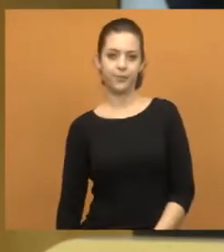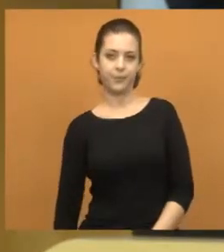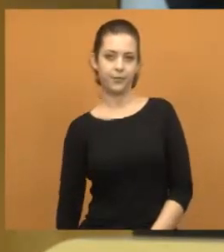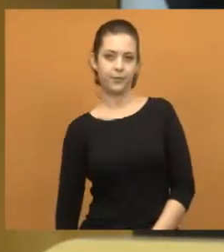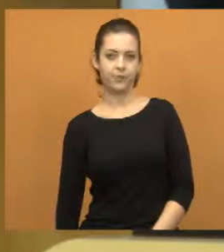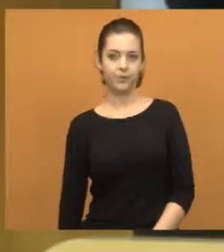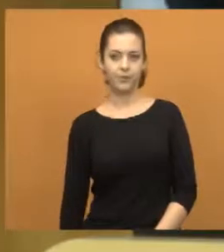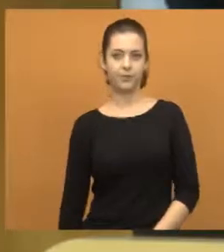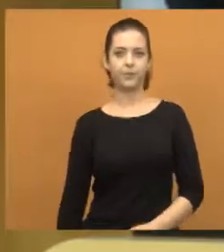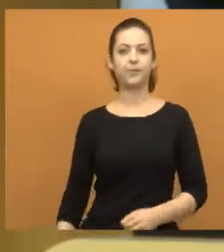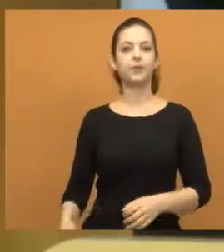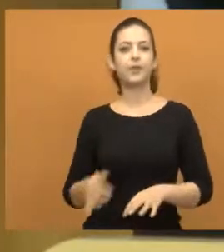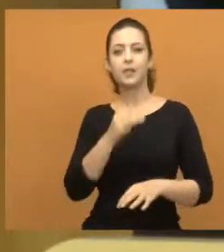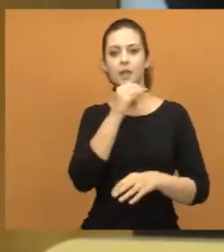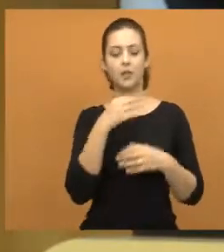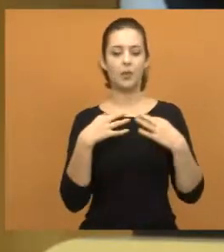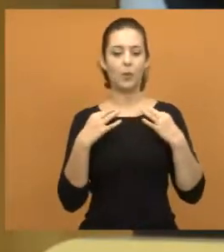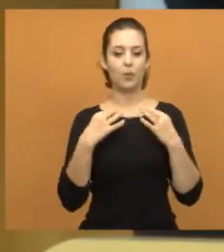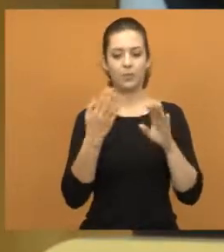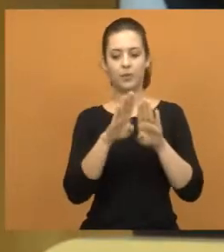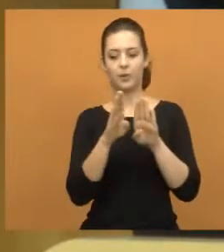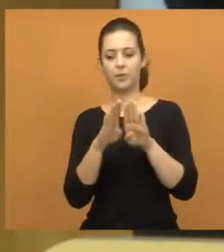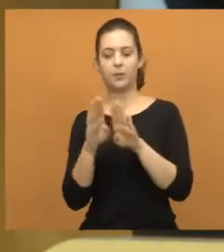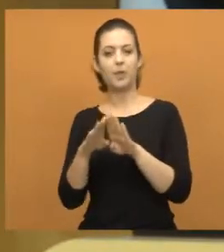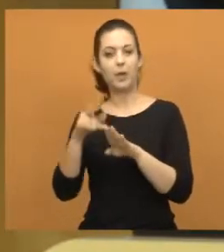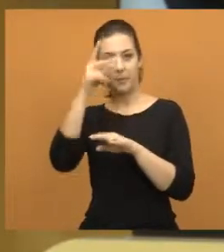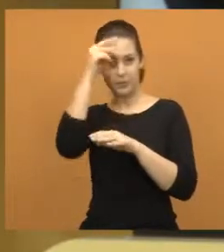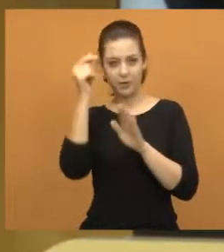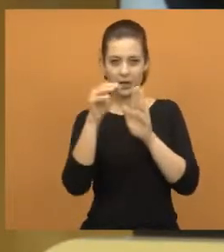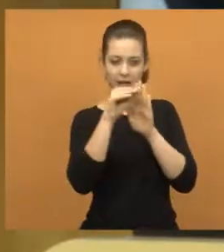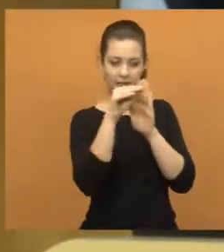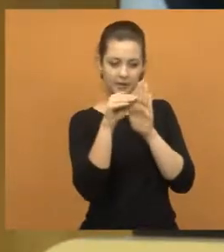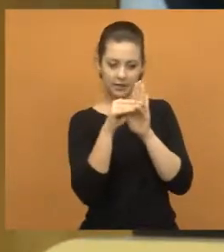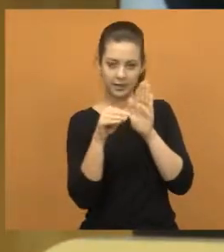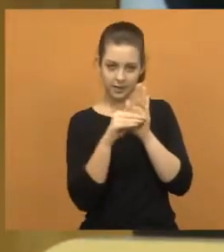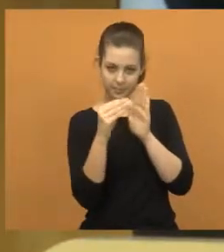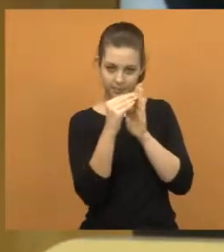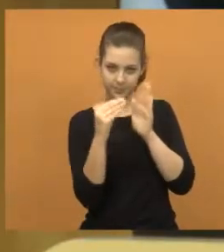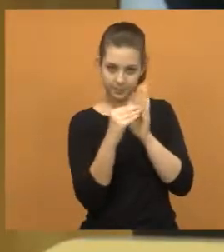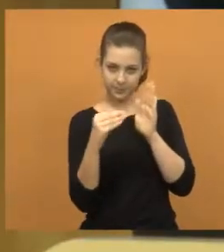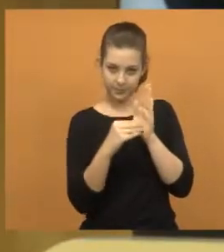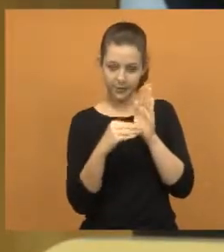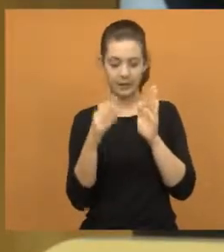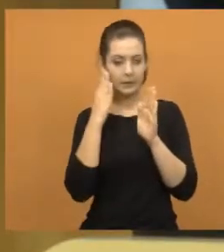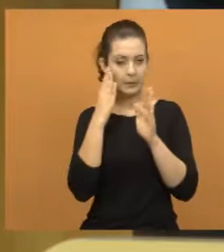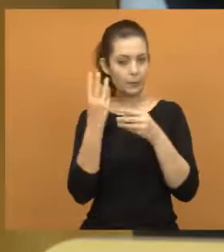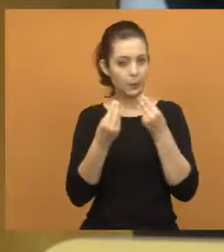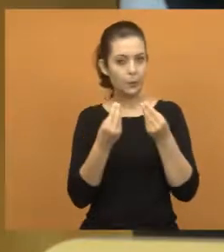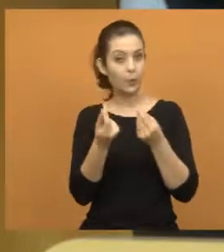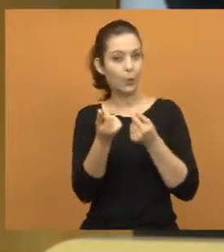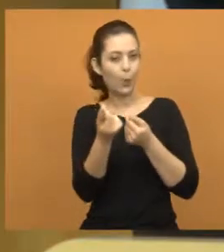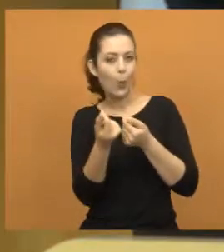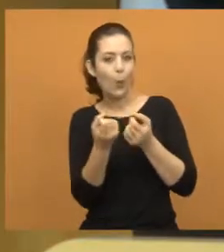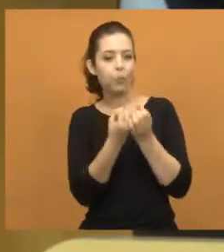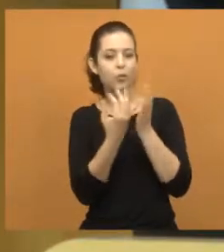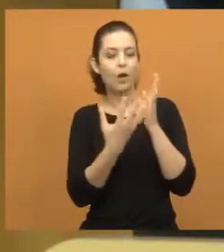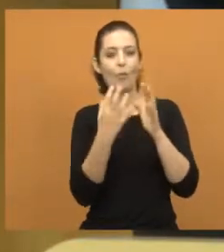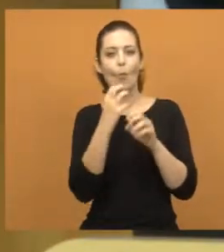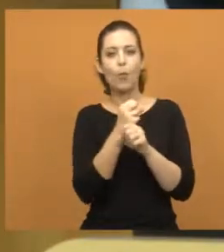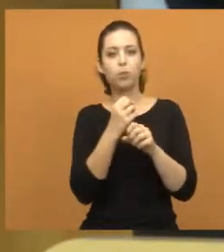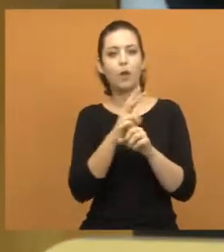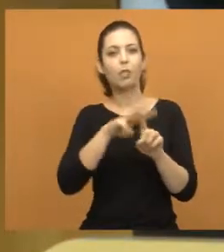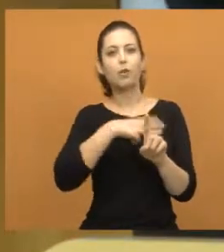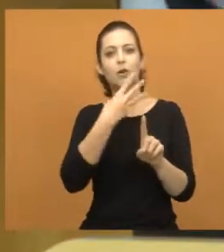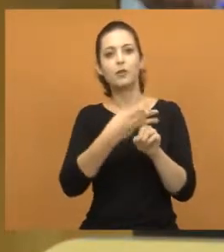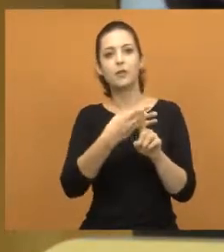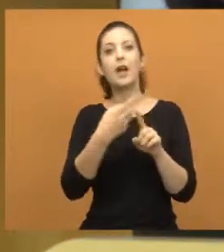vestiário em um campo de futebol. Quando é a prefeitura que lista para fazer esse trabalho, e nós sabemos mais ou menos quanto custa, sai praticamente o